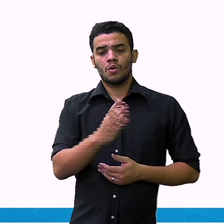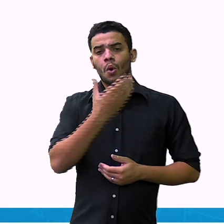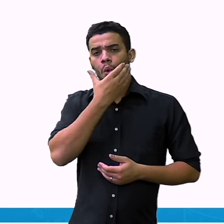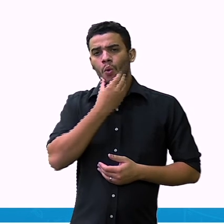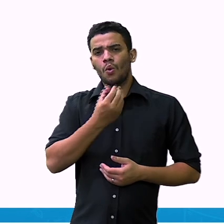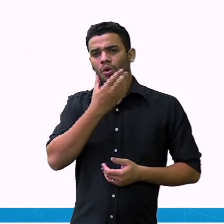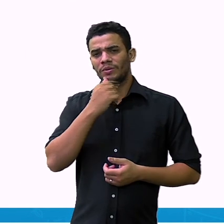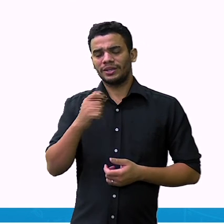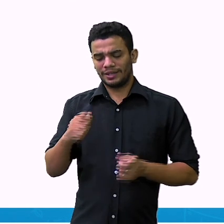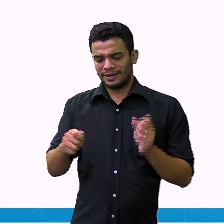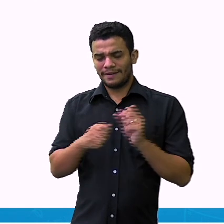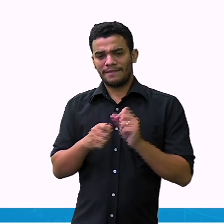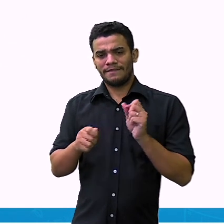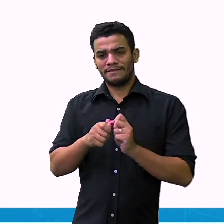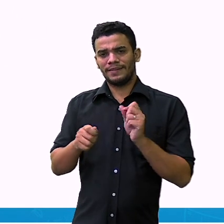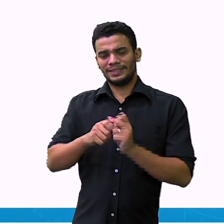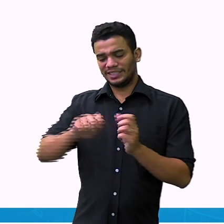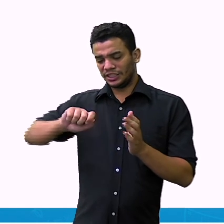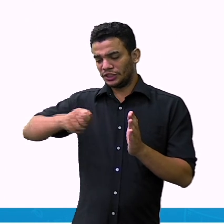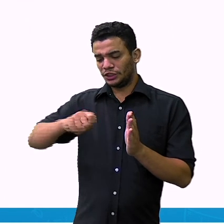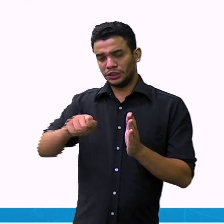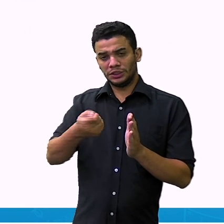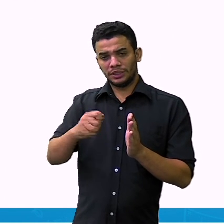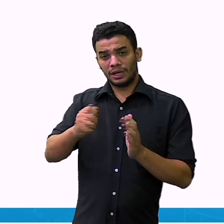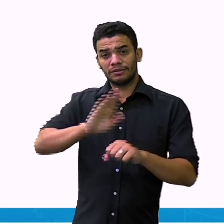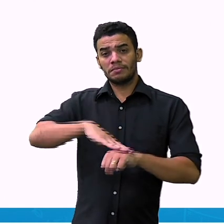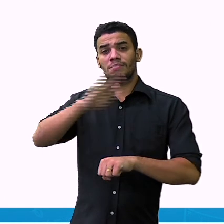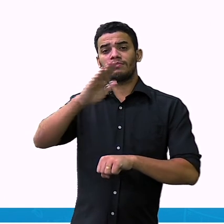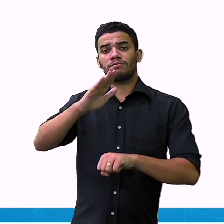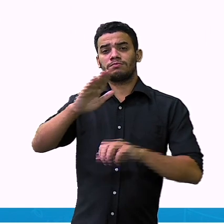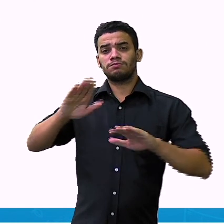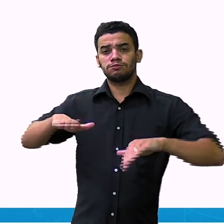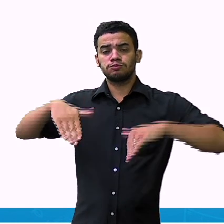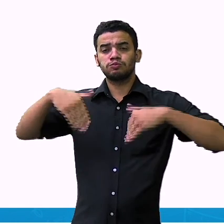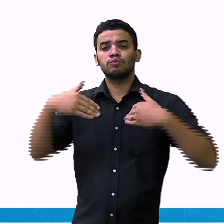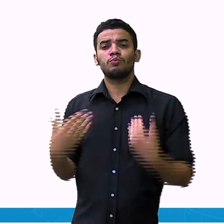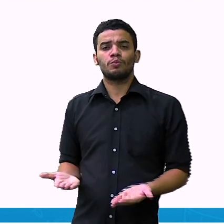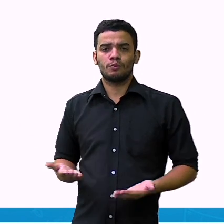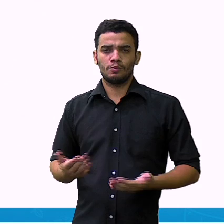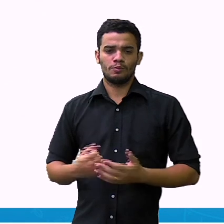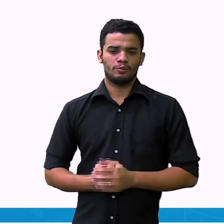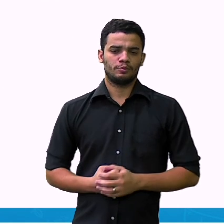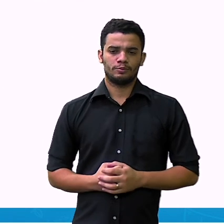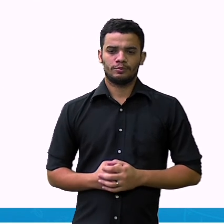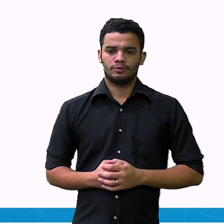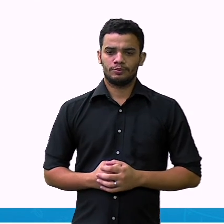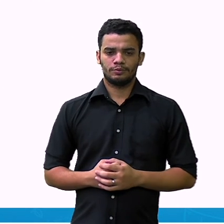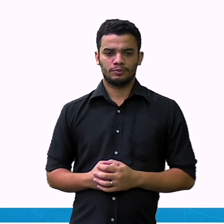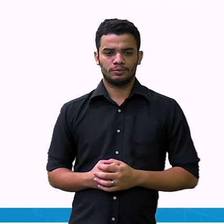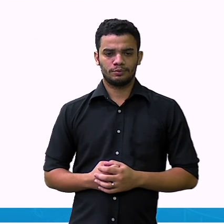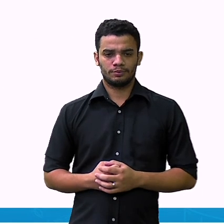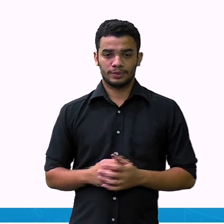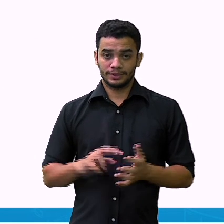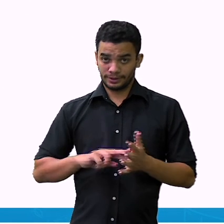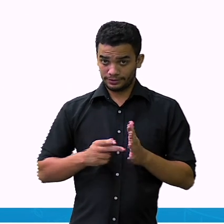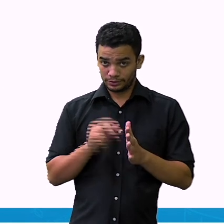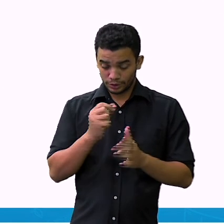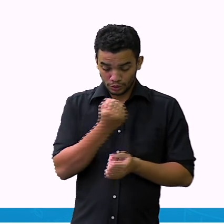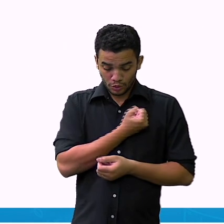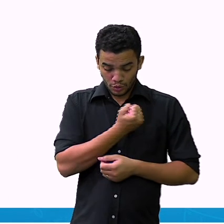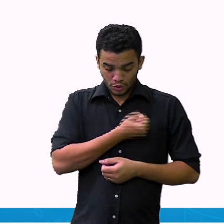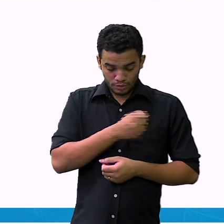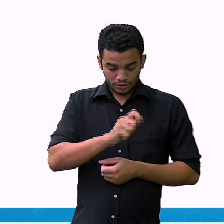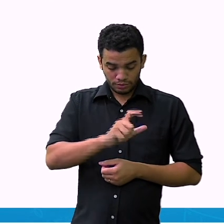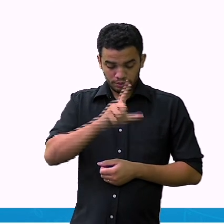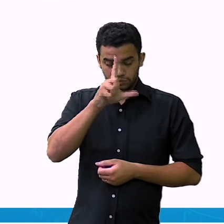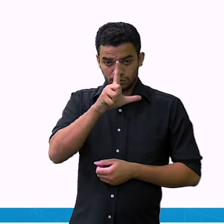mais? Agora, ó, trocamos a palavrinha. Mais chaves neste dia, ou seja, se é mais, é o maior número.